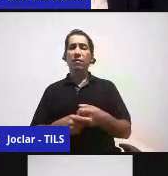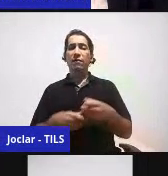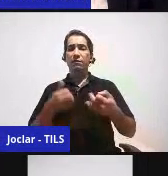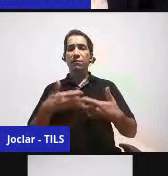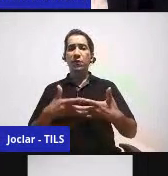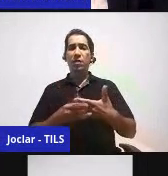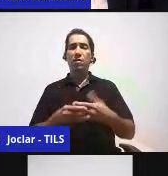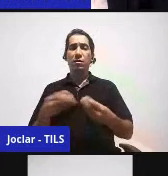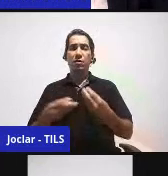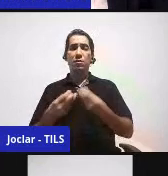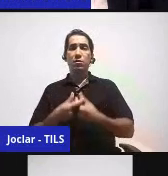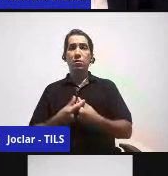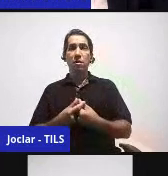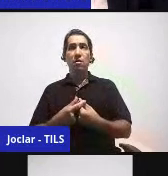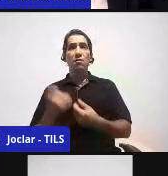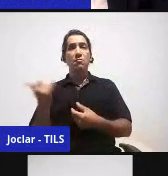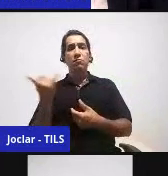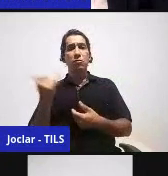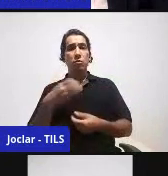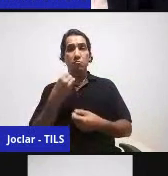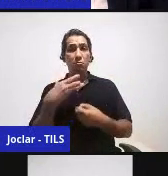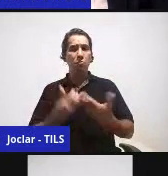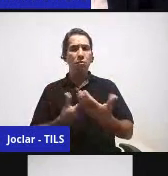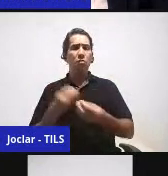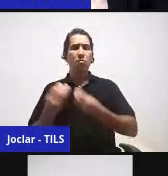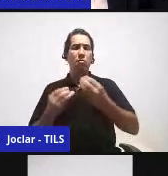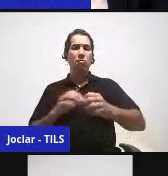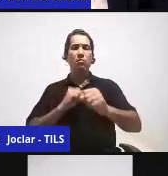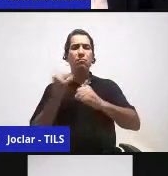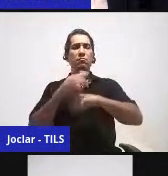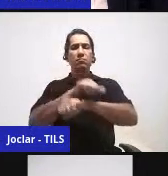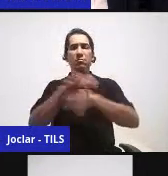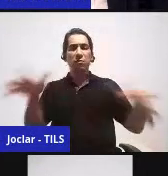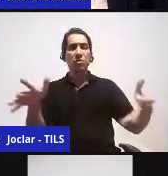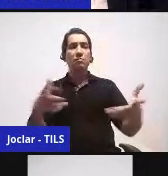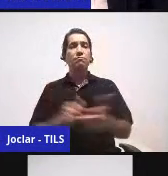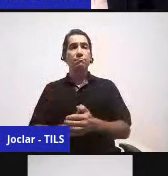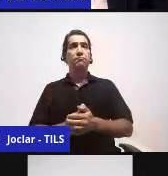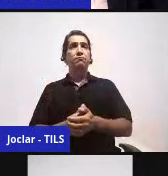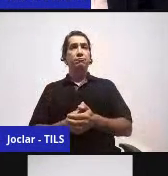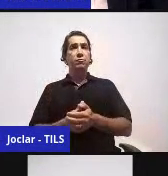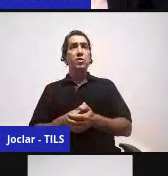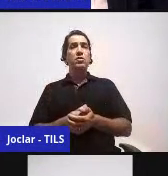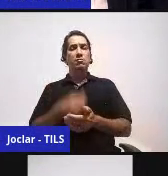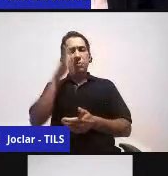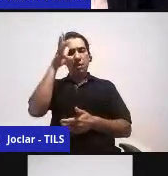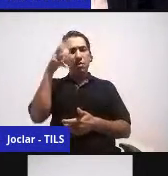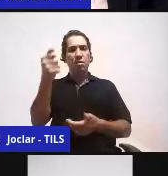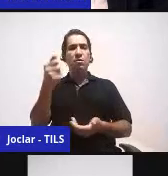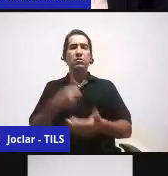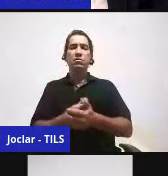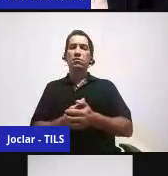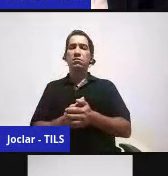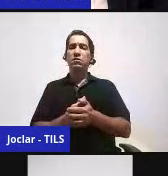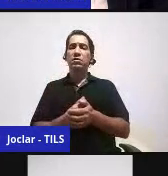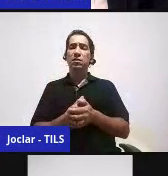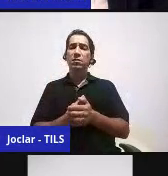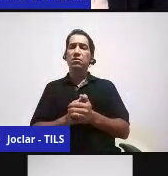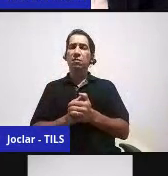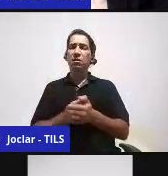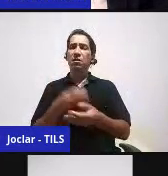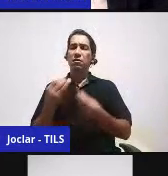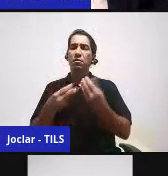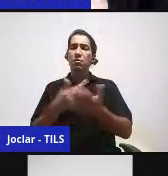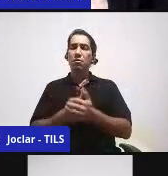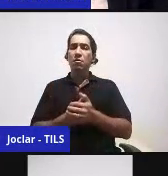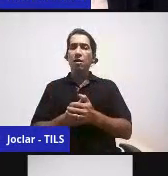depois, o ministro da província de Ontário foi à televisão elogiar o governo federal, que é de esquerda, pelo